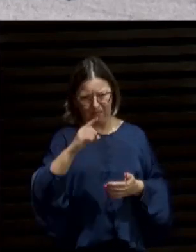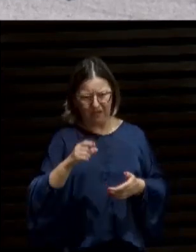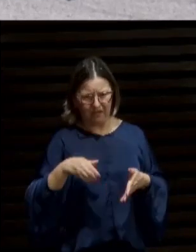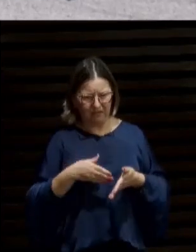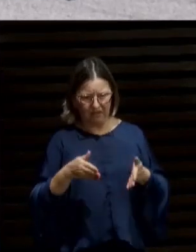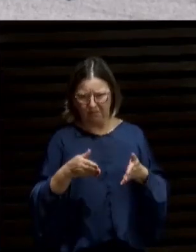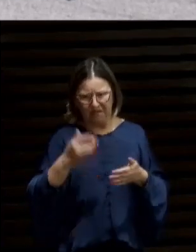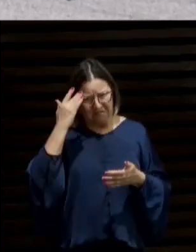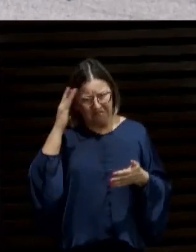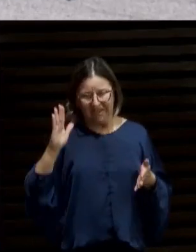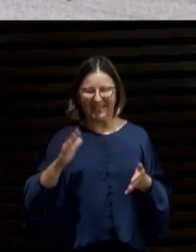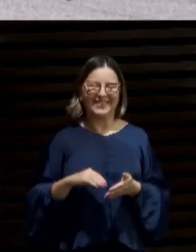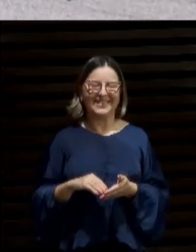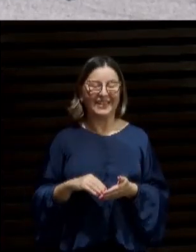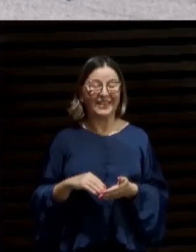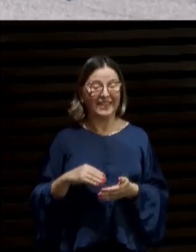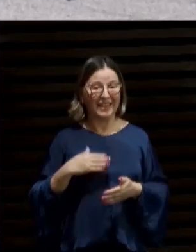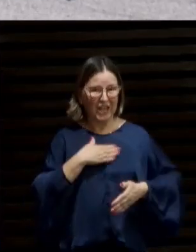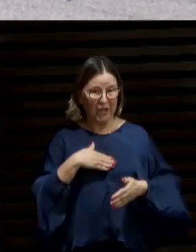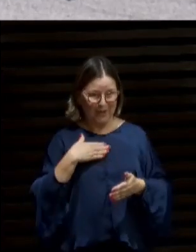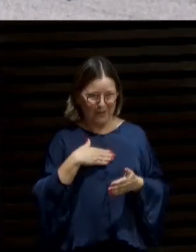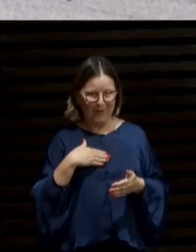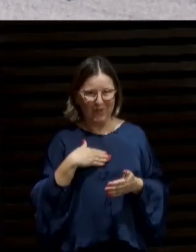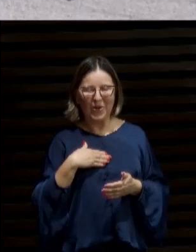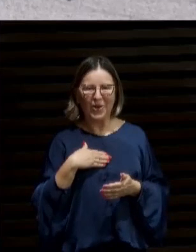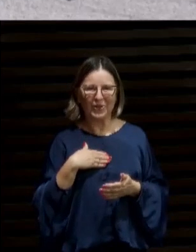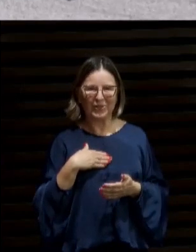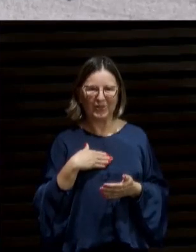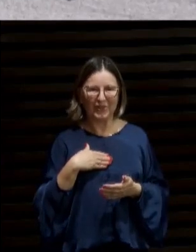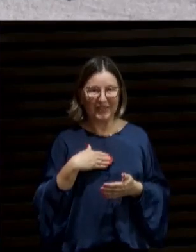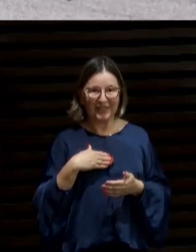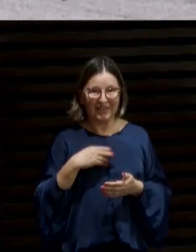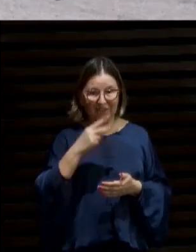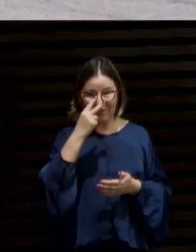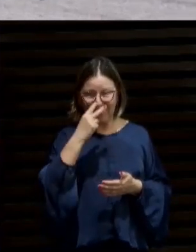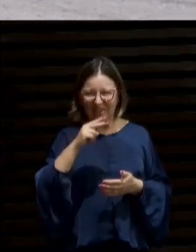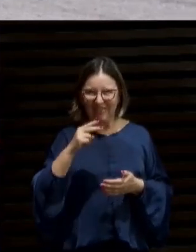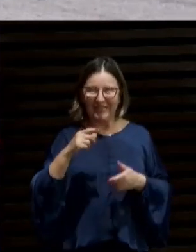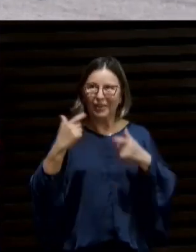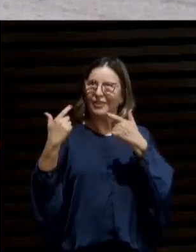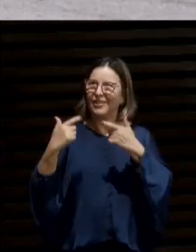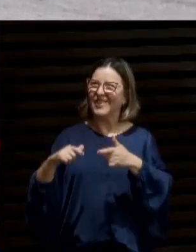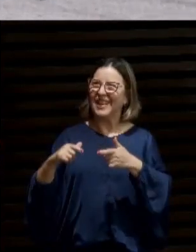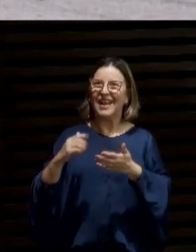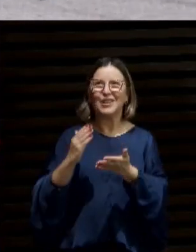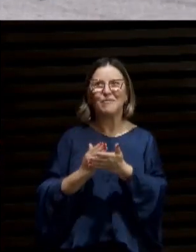negócio assim que você ia pesquisando, ia parando, chegava num lugar.